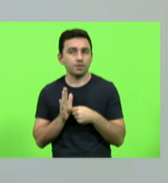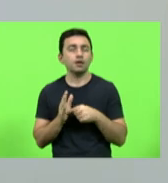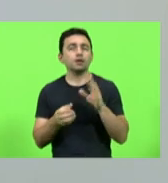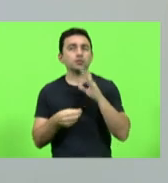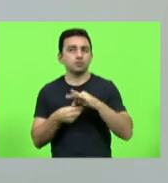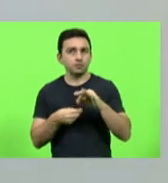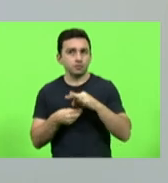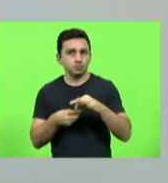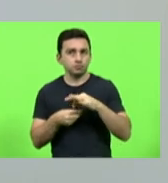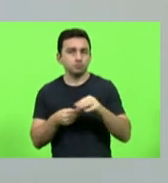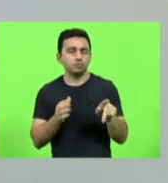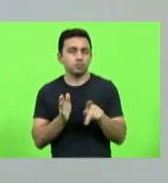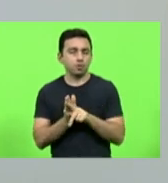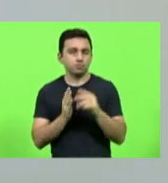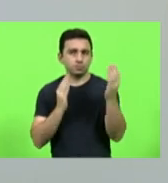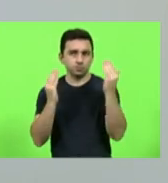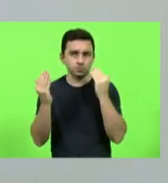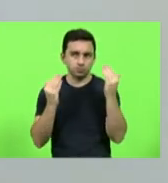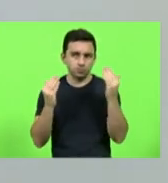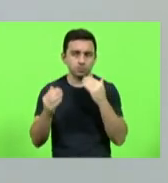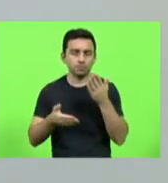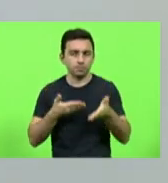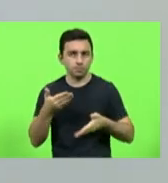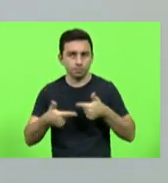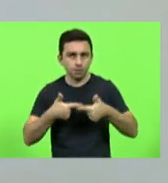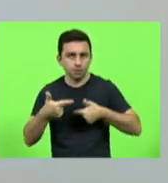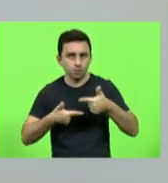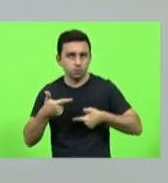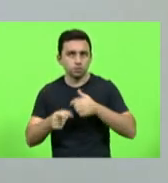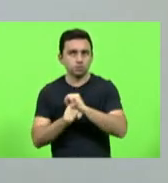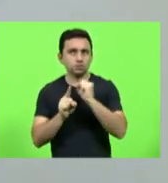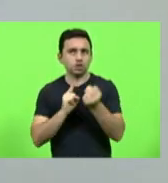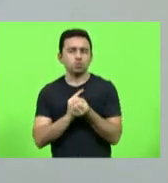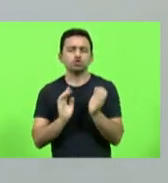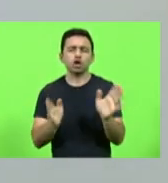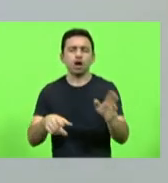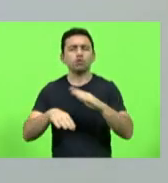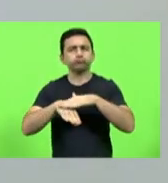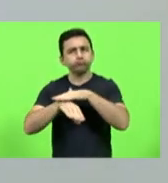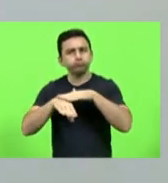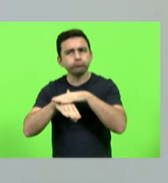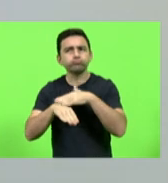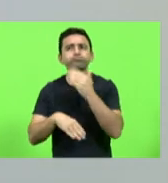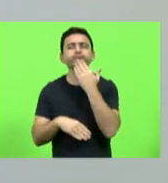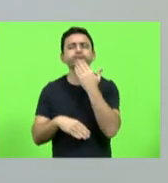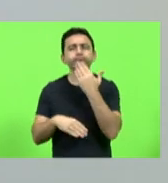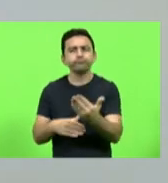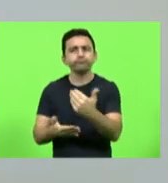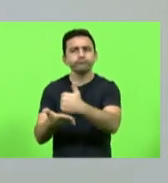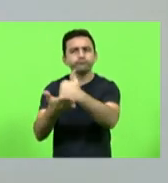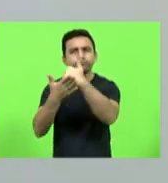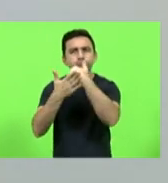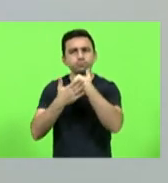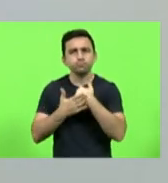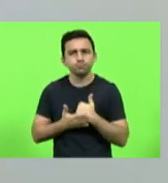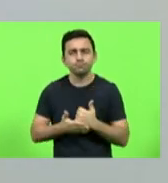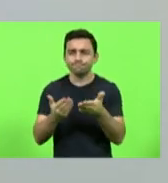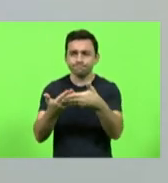da psicologia e do serviço social, tem conversado e solicitado apoio de